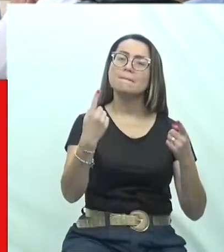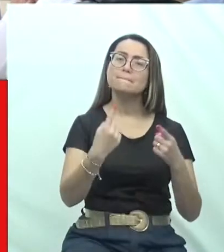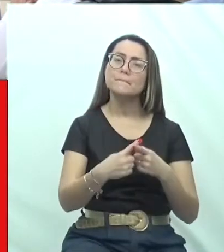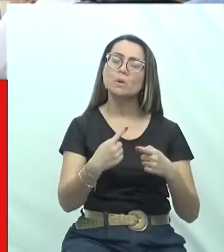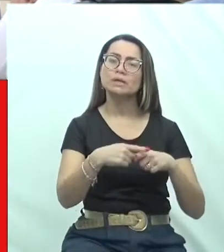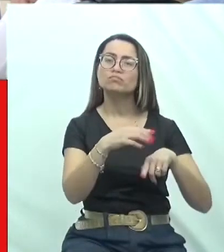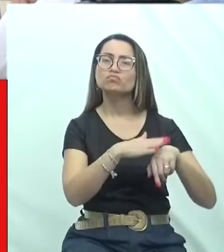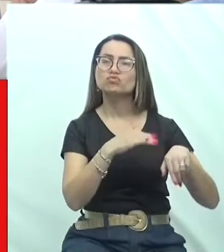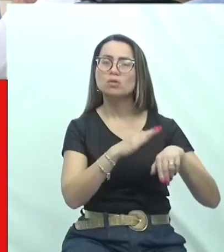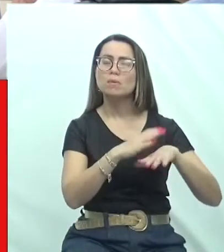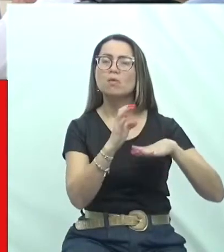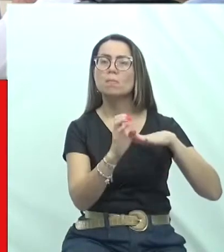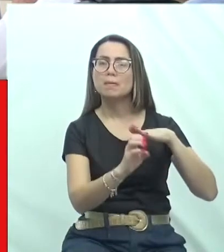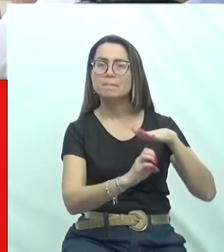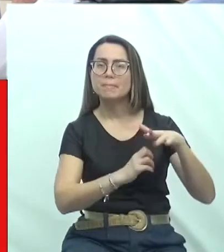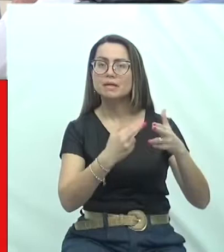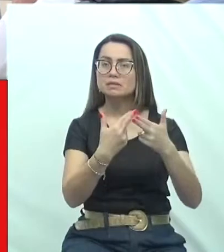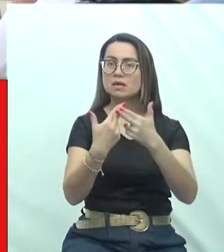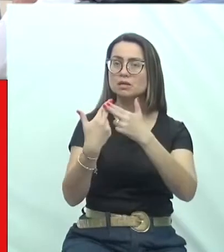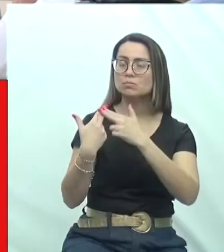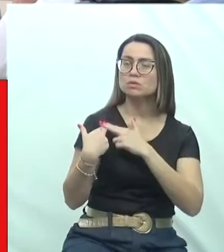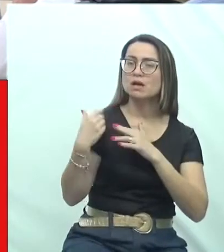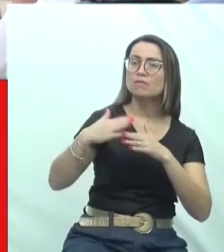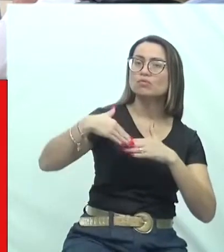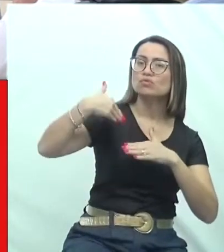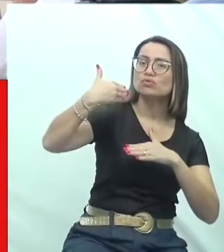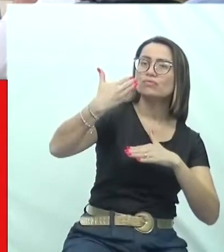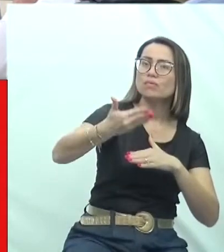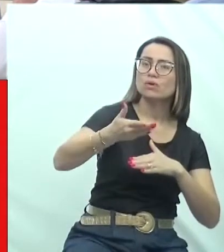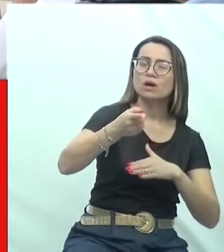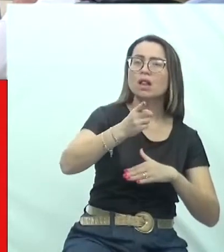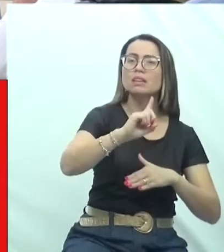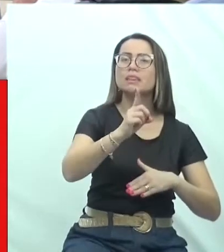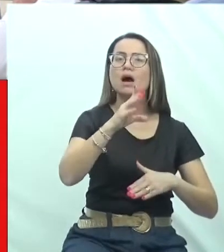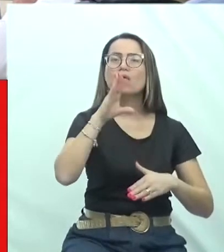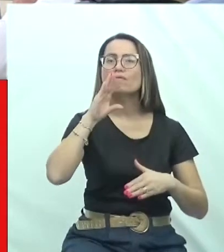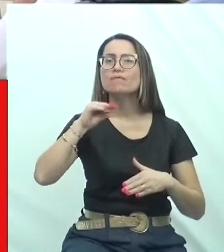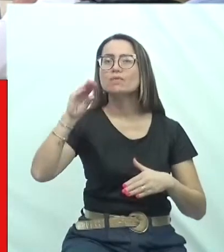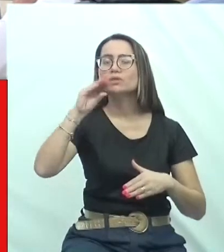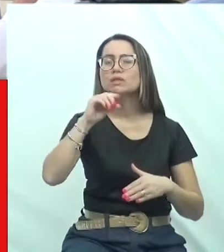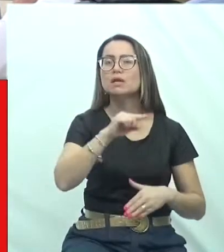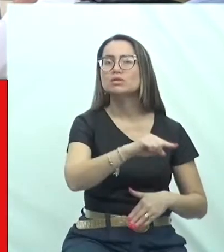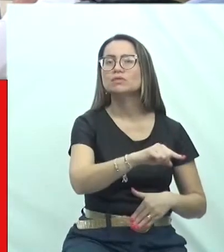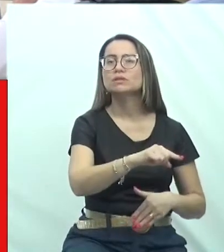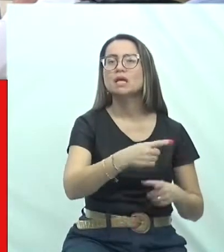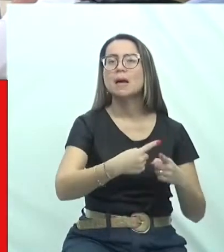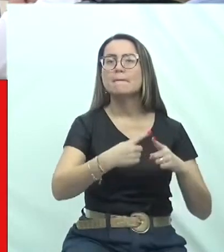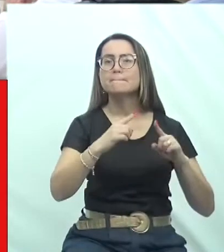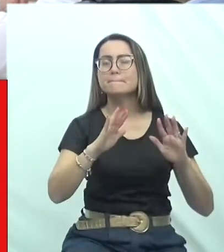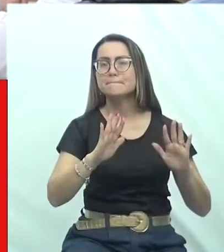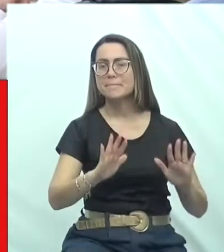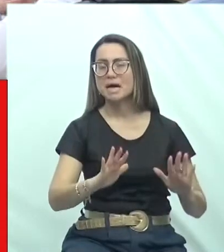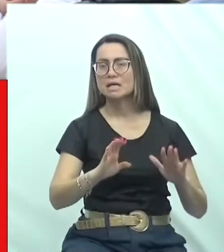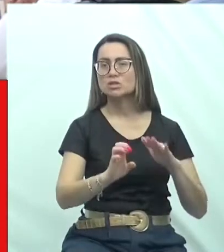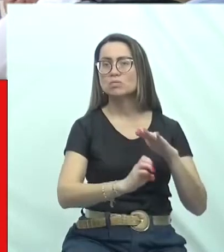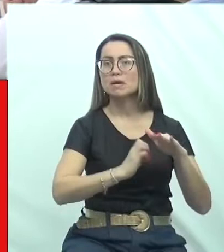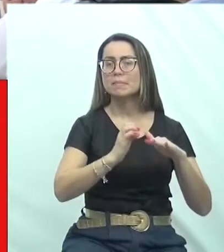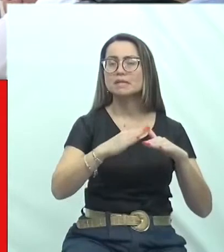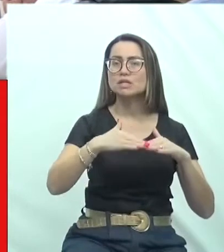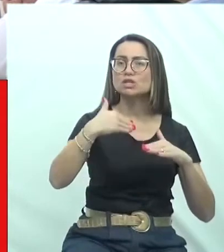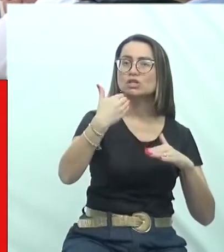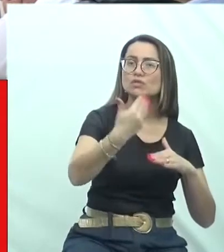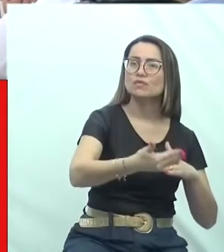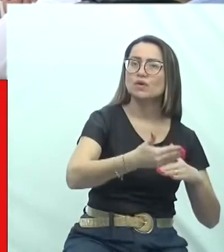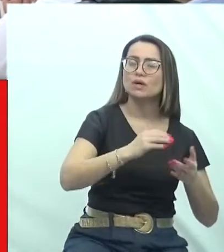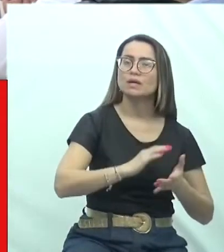uma empresa de fora, não funcionário de vocês, mas uma empresa de fora? Talvez, senhora presidente, a